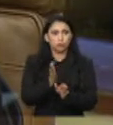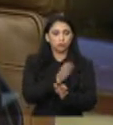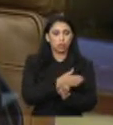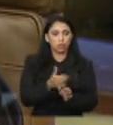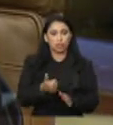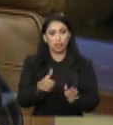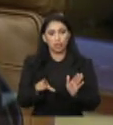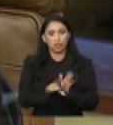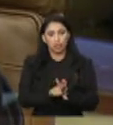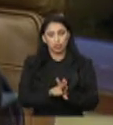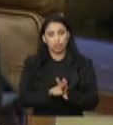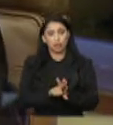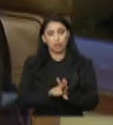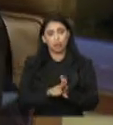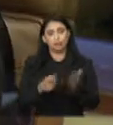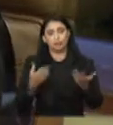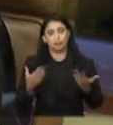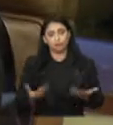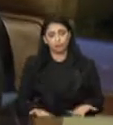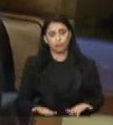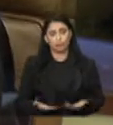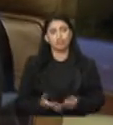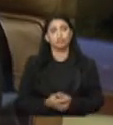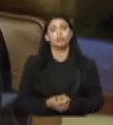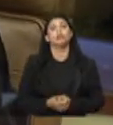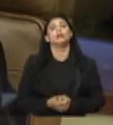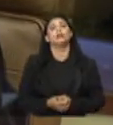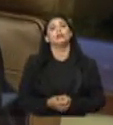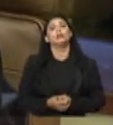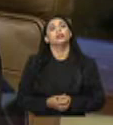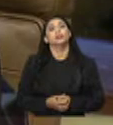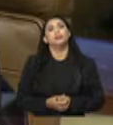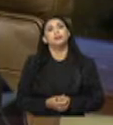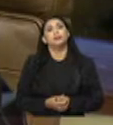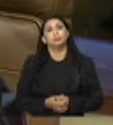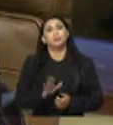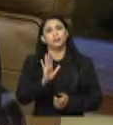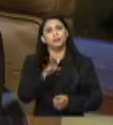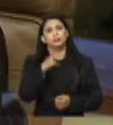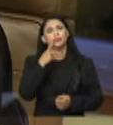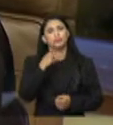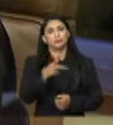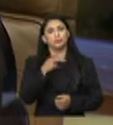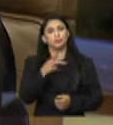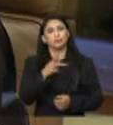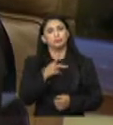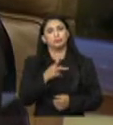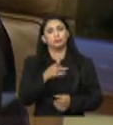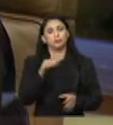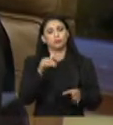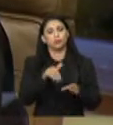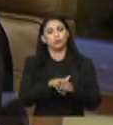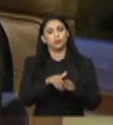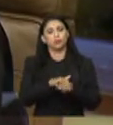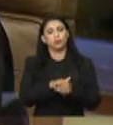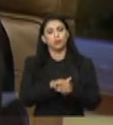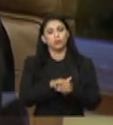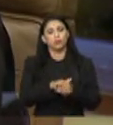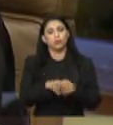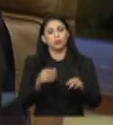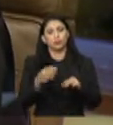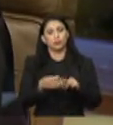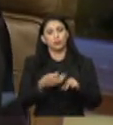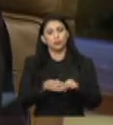230 portanto como mencionei eu me posto na direção do votos o excelência